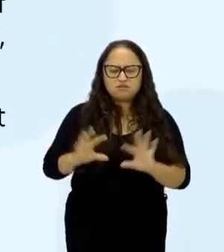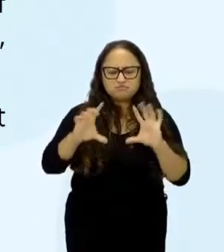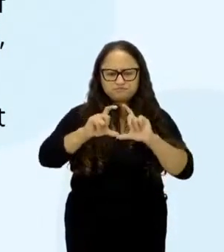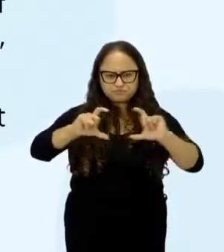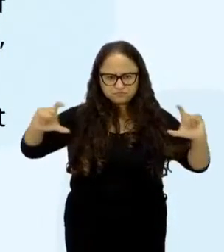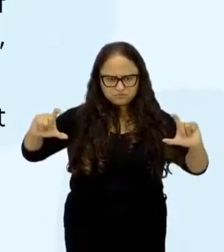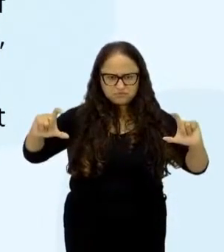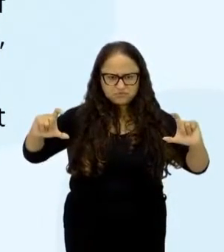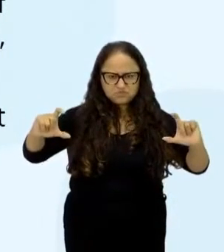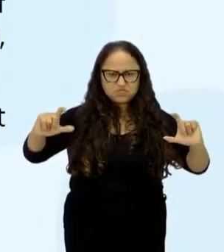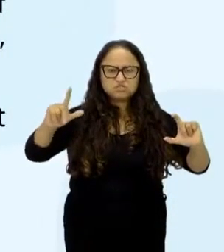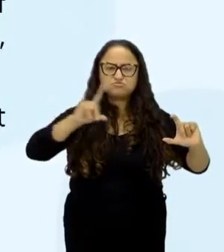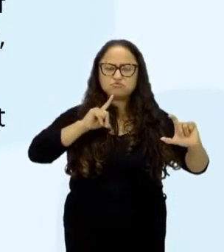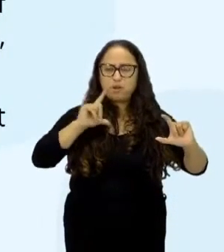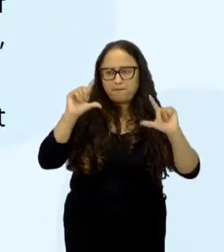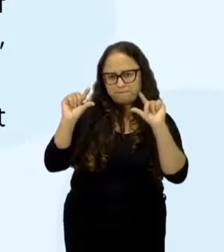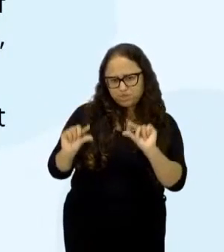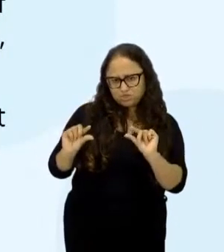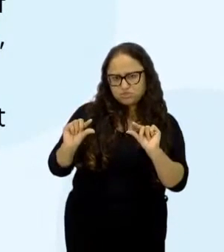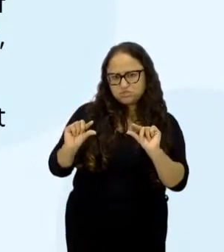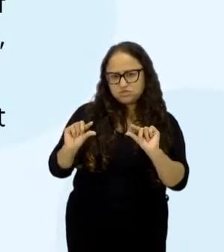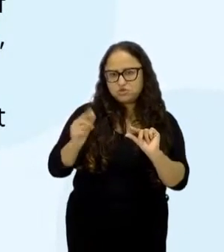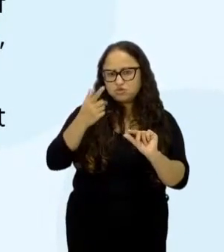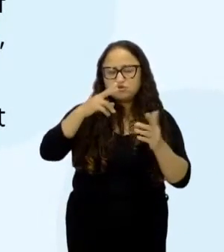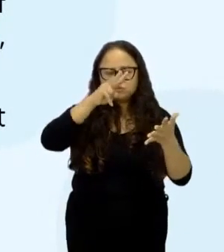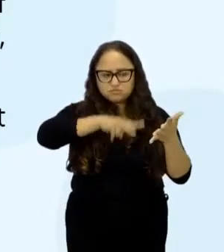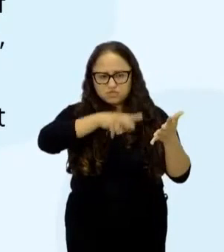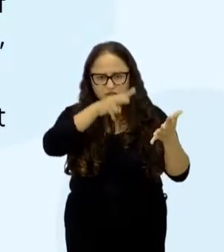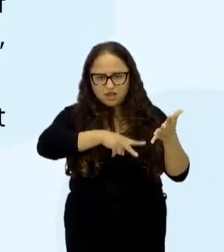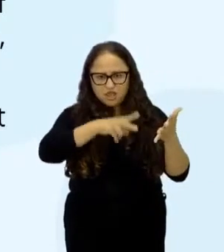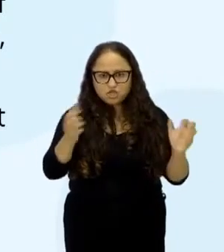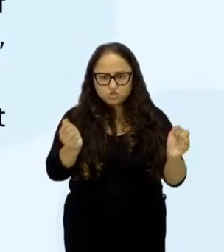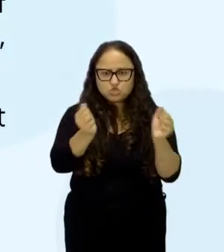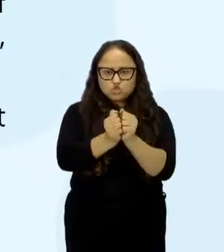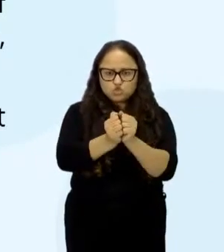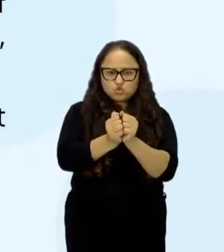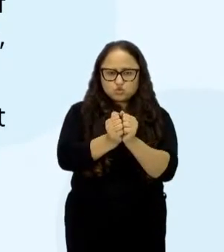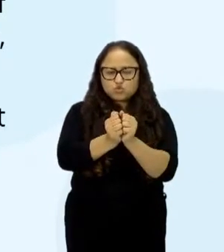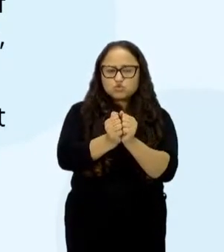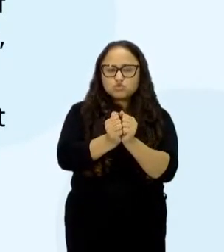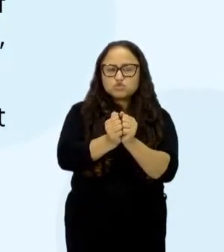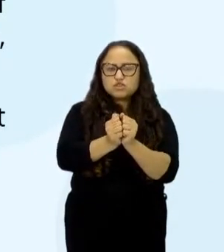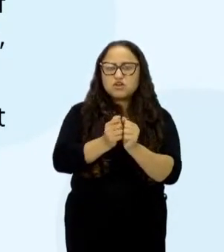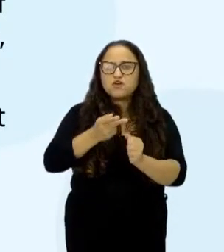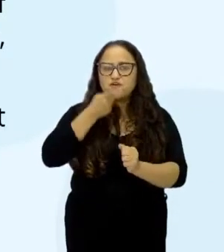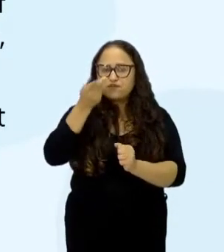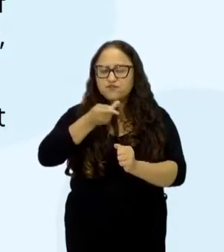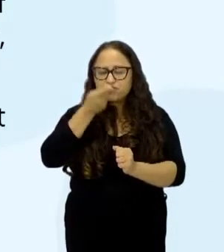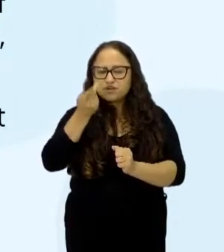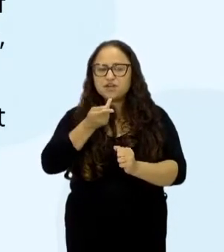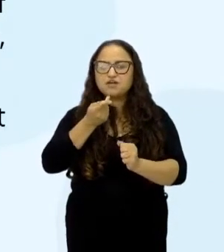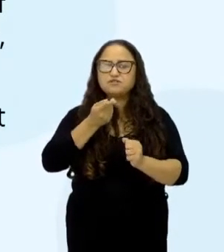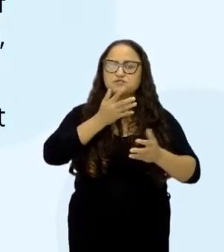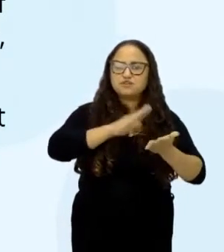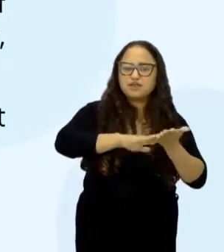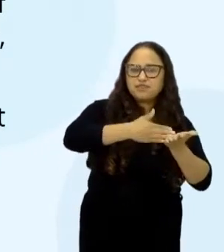um texto aqui, pequenininho para vocês. A gente vai ler juntos. Vou falar da pronúncia, a gente